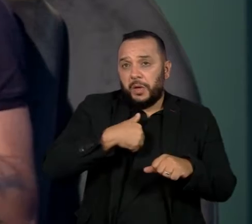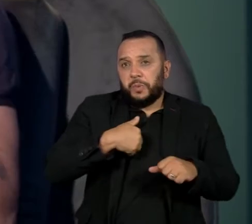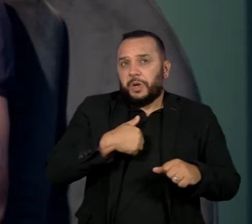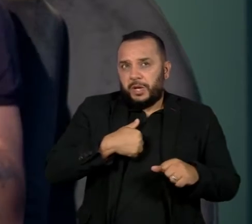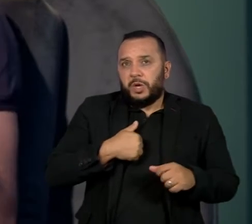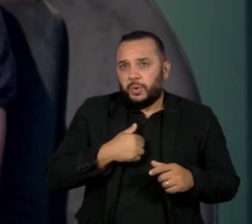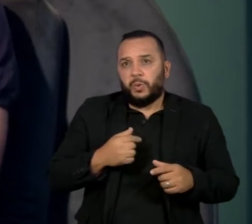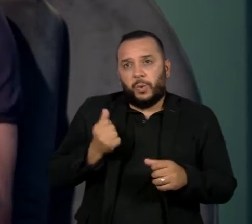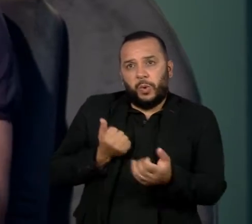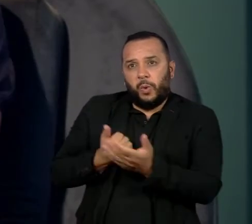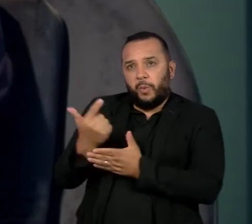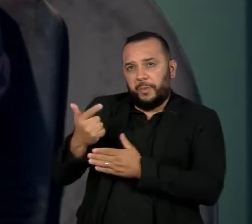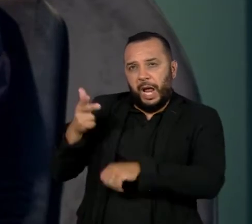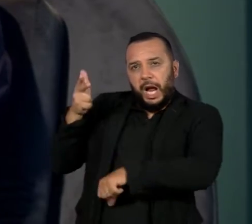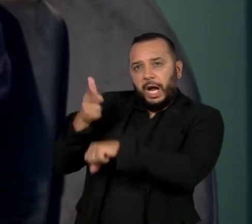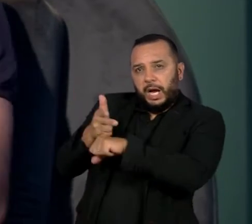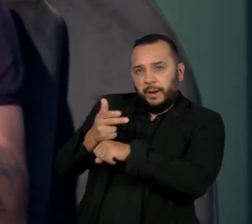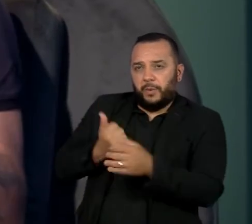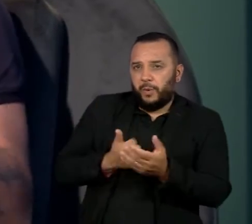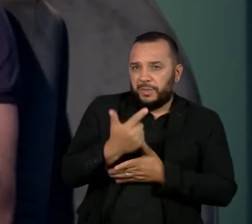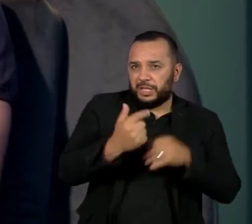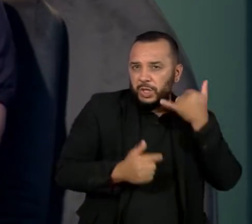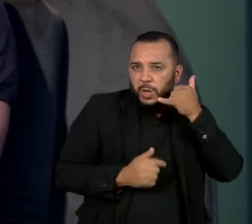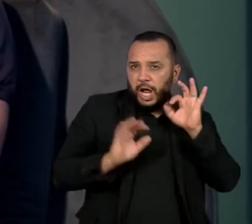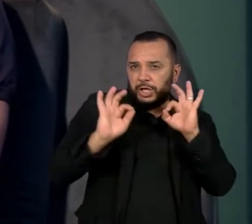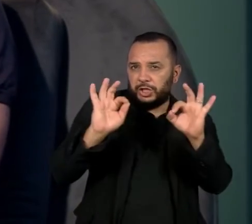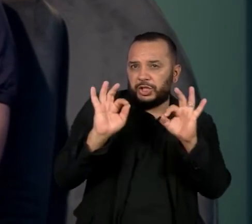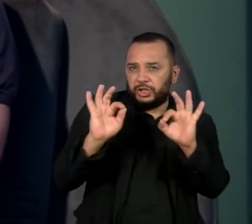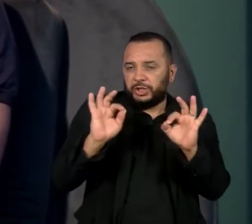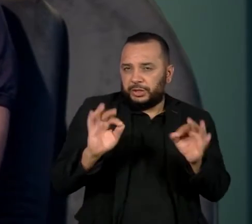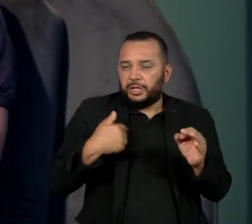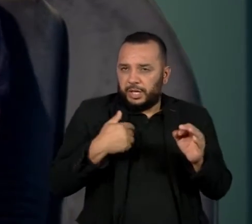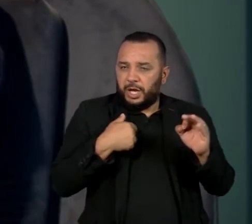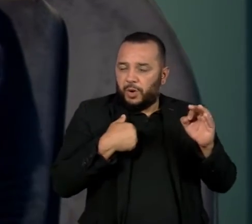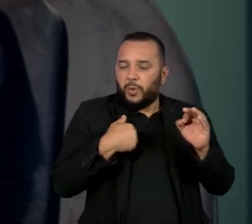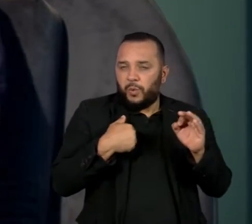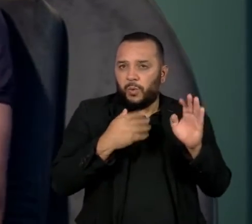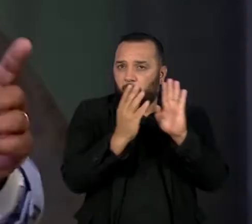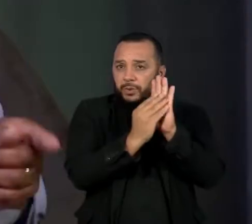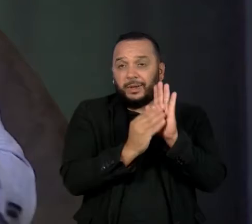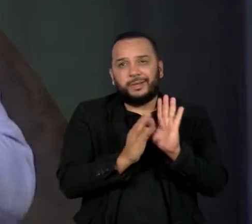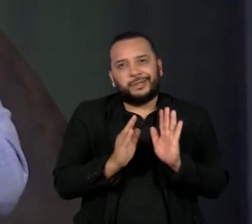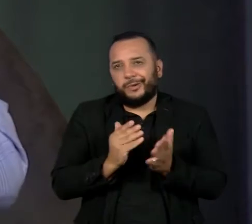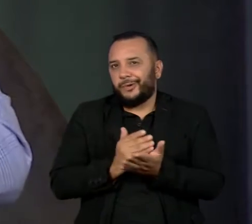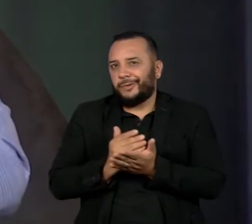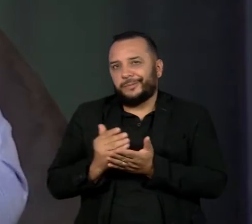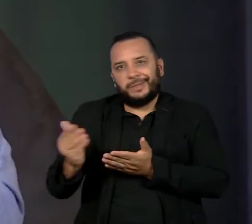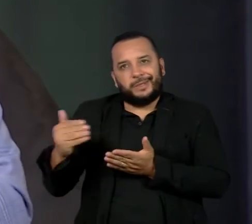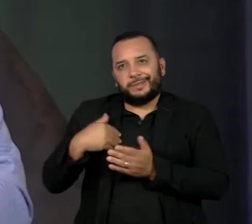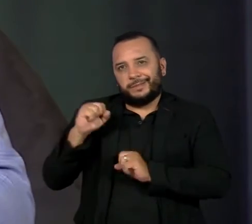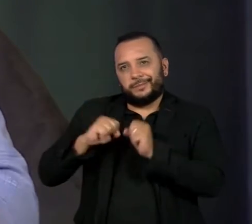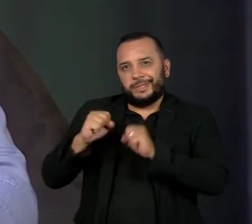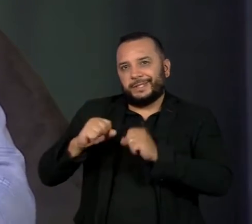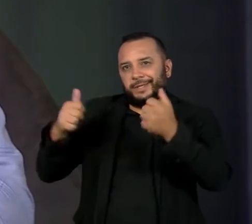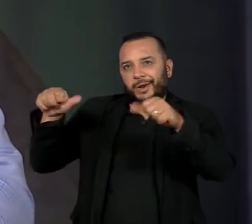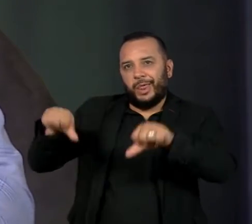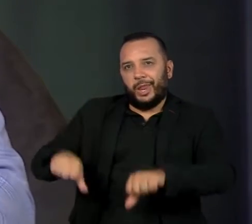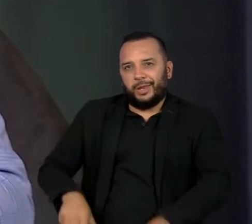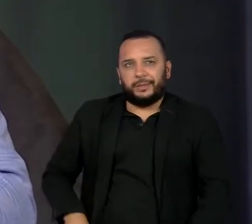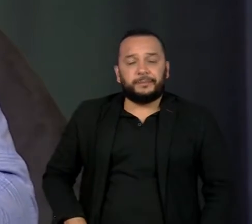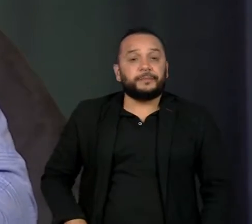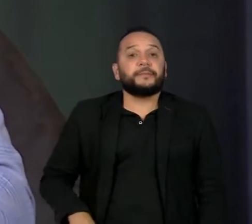para comprar câmera celular para poder gerar esse conteúdo, e aí você já começa uma empresa no negativo. Mas, afinal, quem é o público